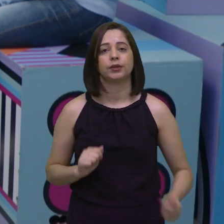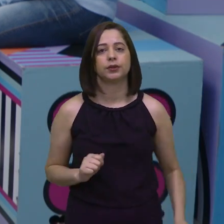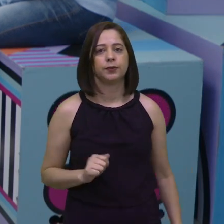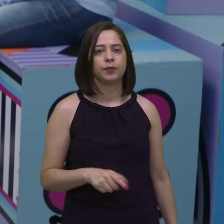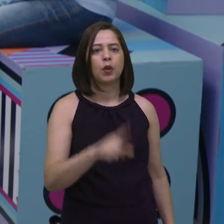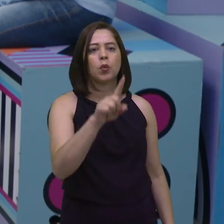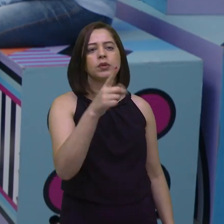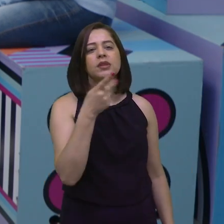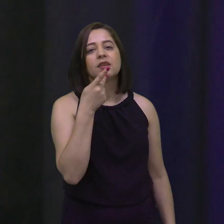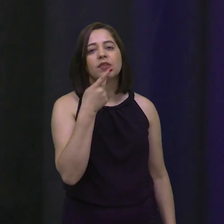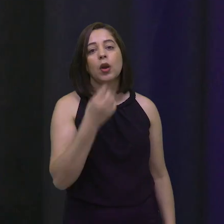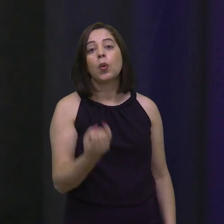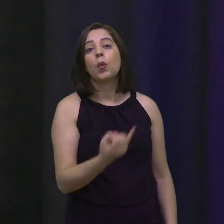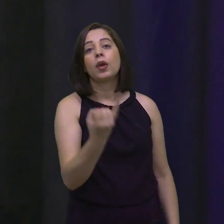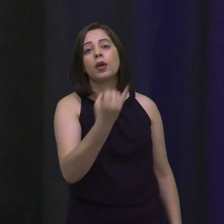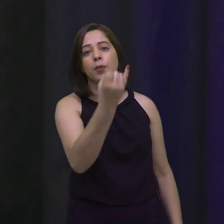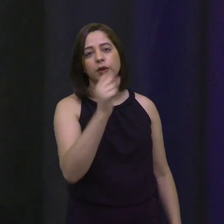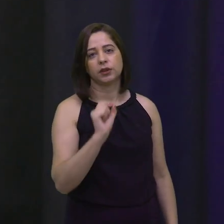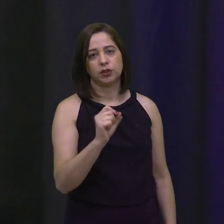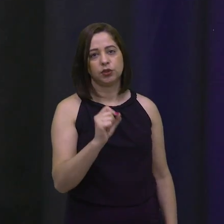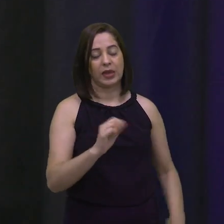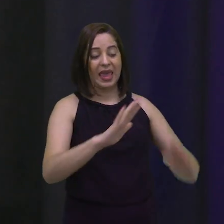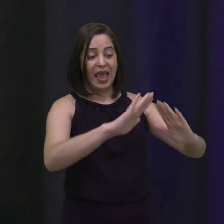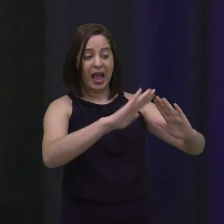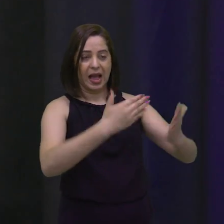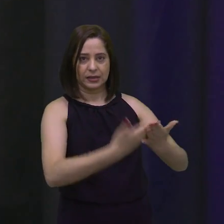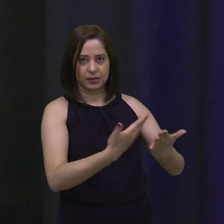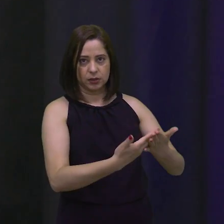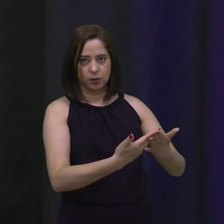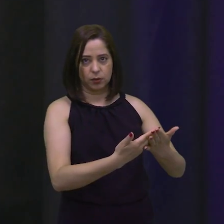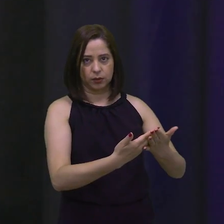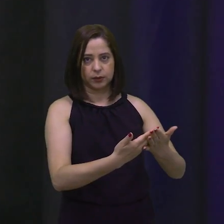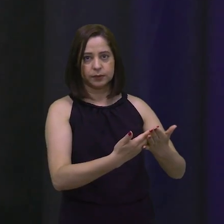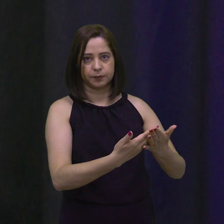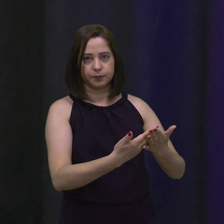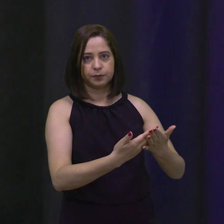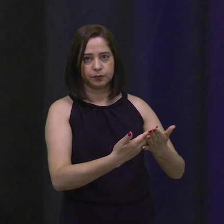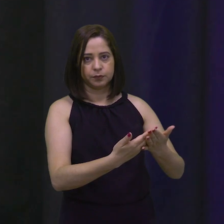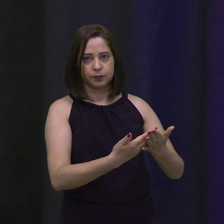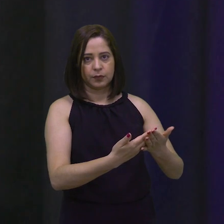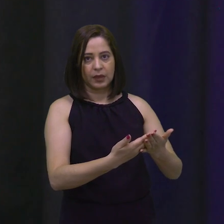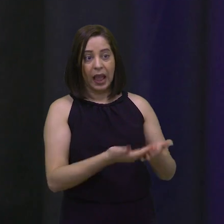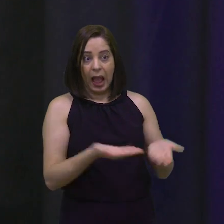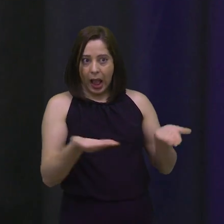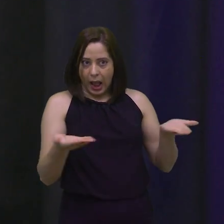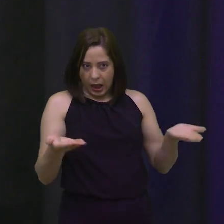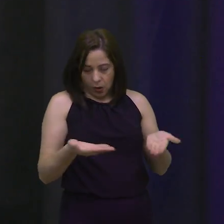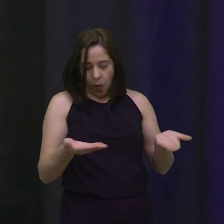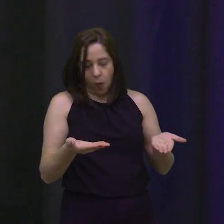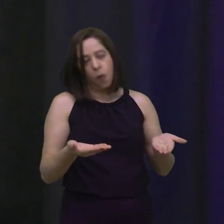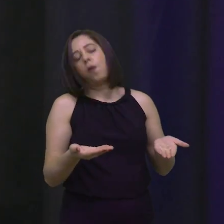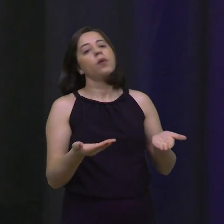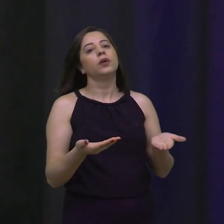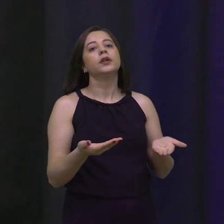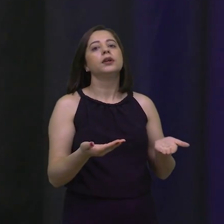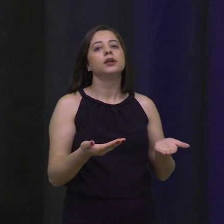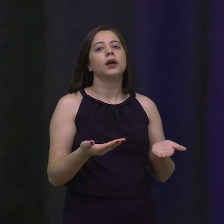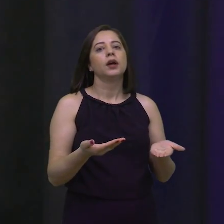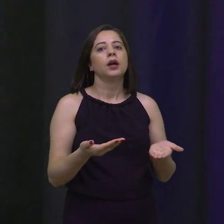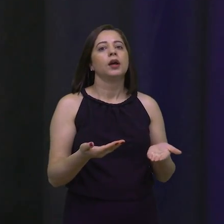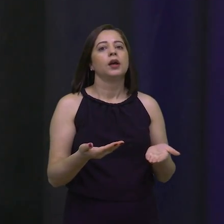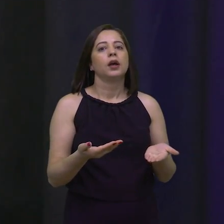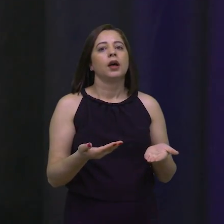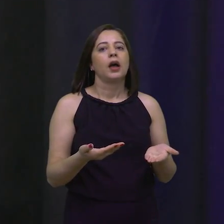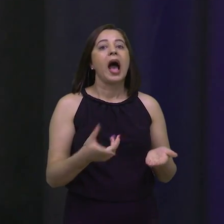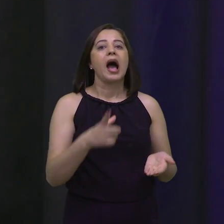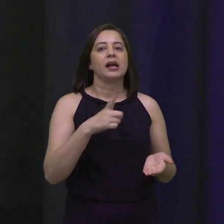você falou de um ponto importante que é nas escolas, né? Agora, nos dias atuais, nós